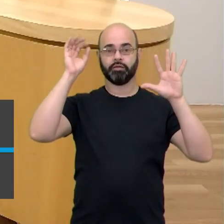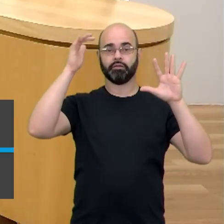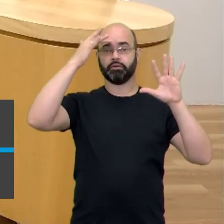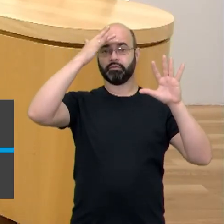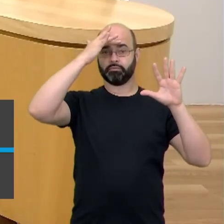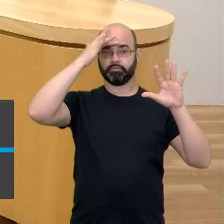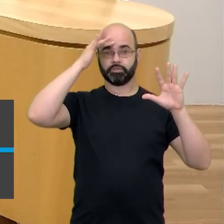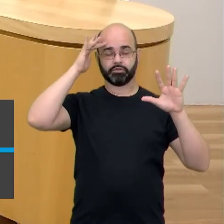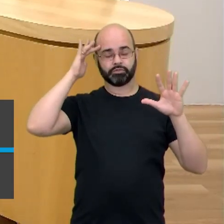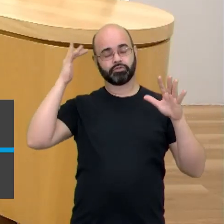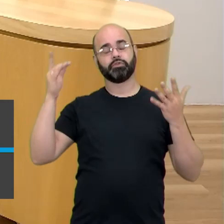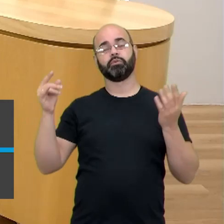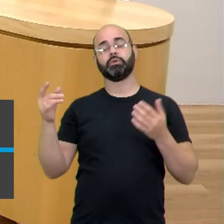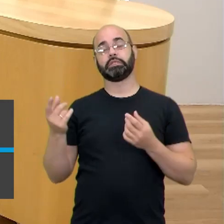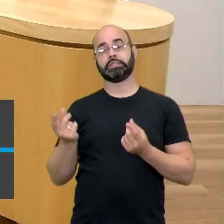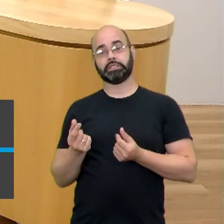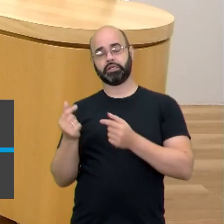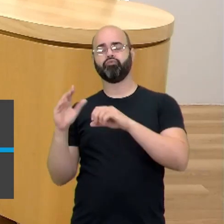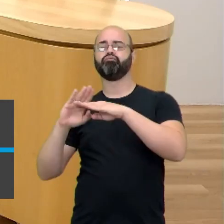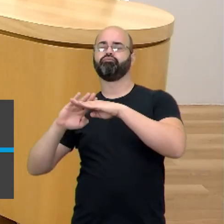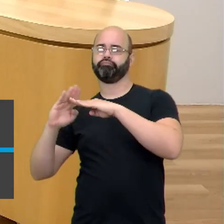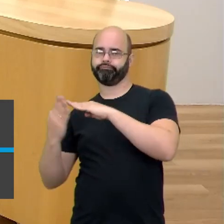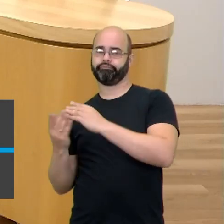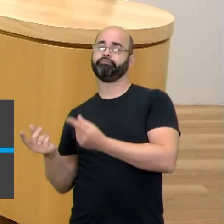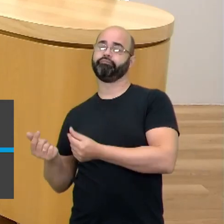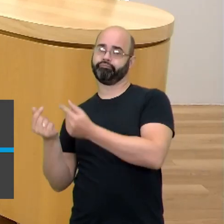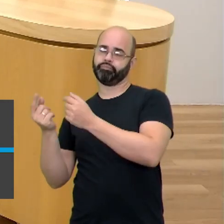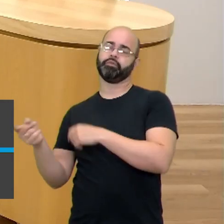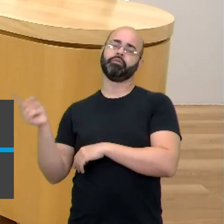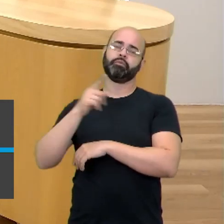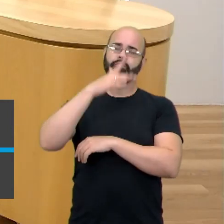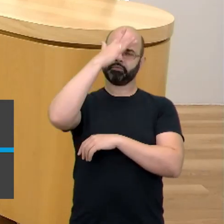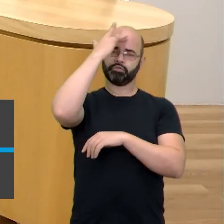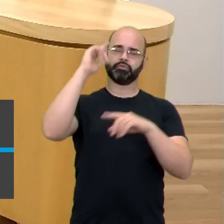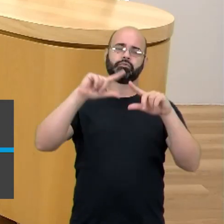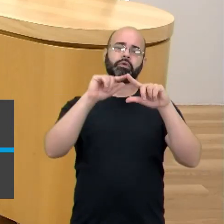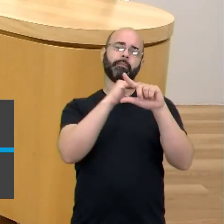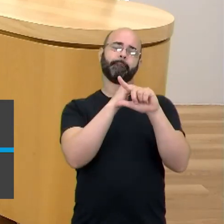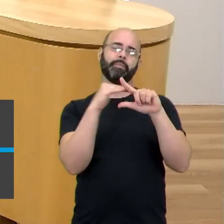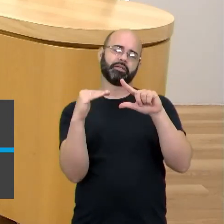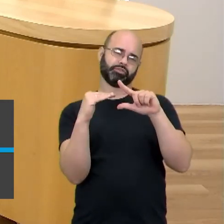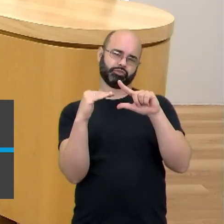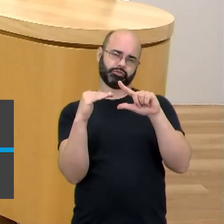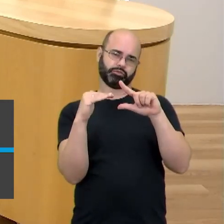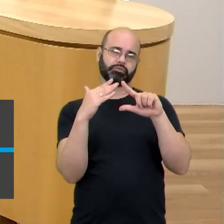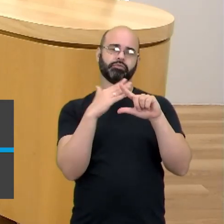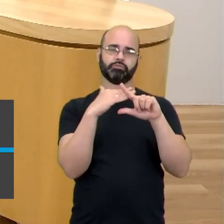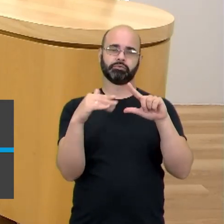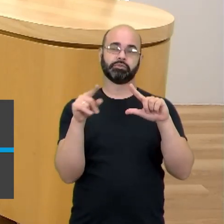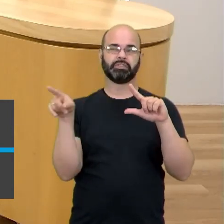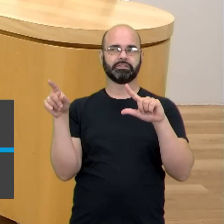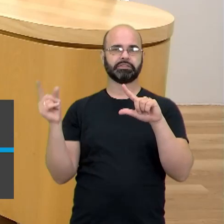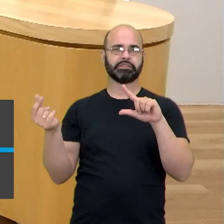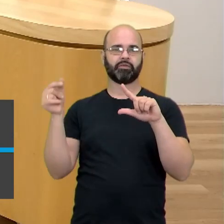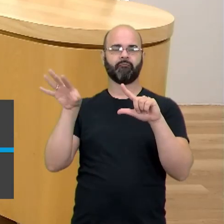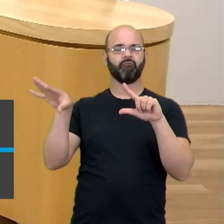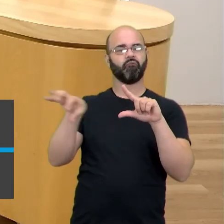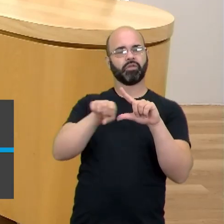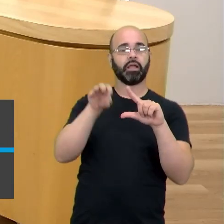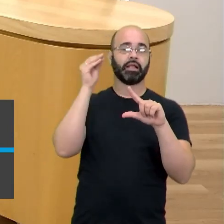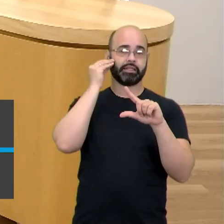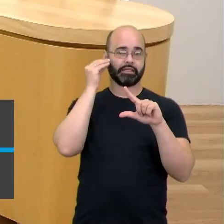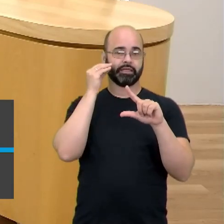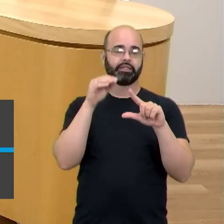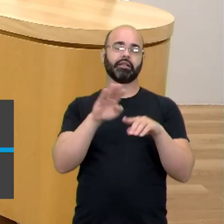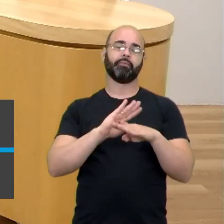bairros de ricos, a classe média tem o bairro de classe média, que tenta imitar o bairro do rico,